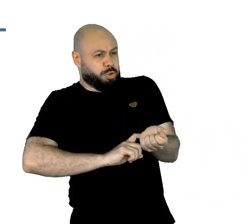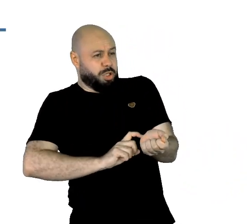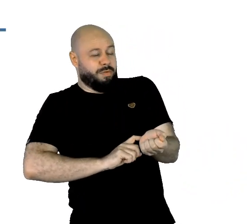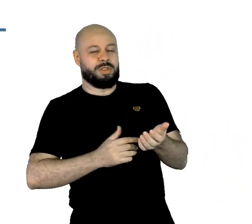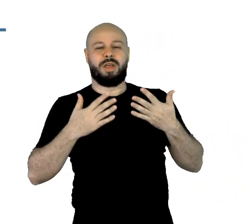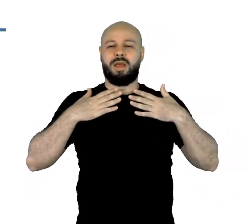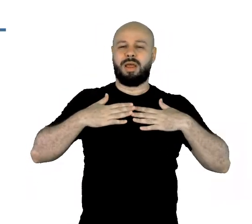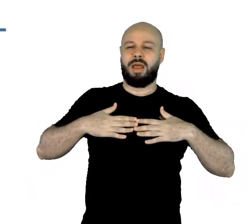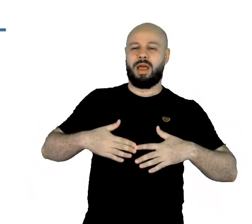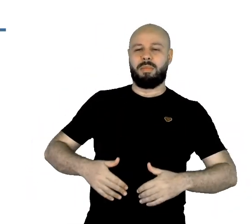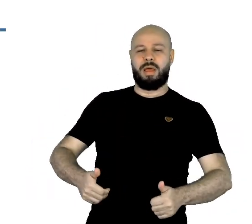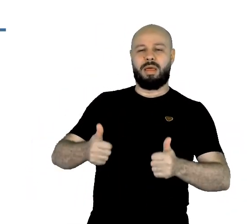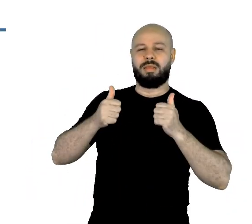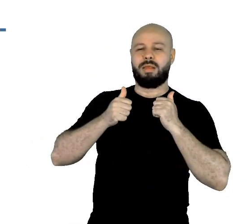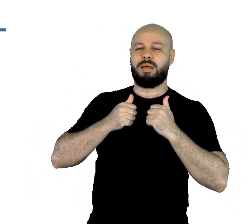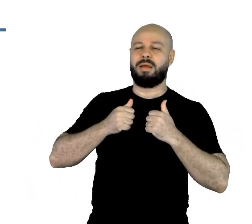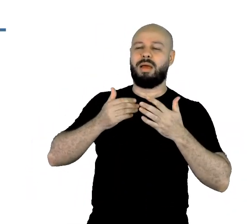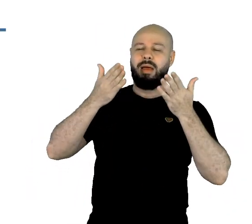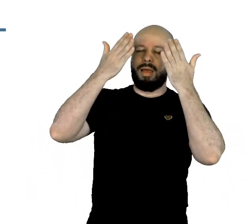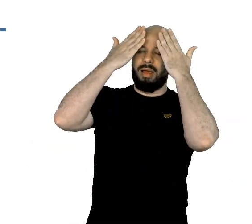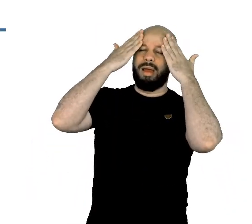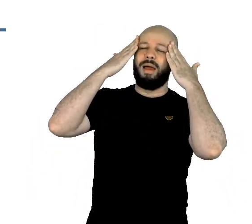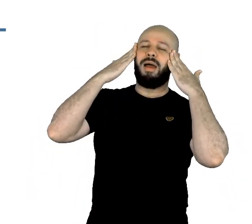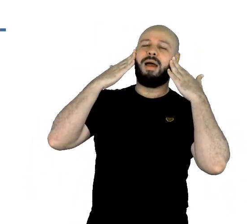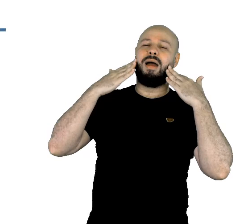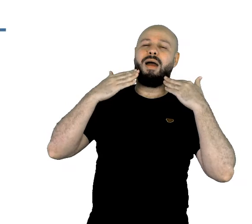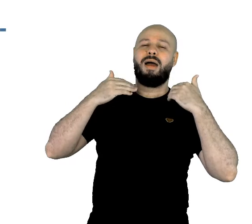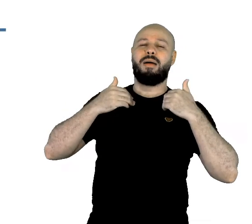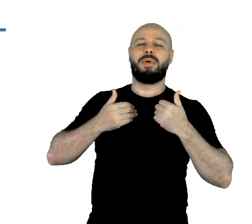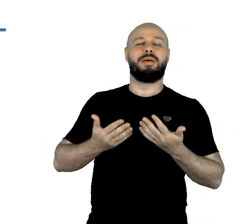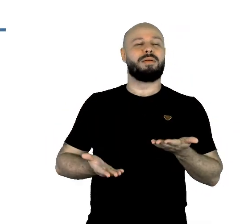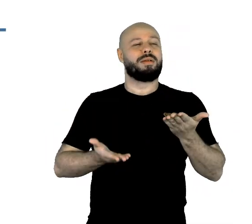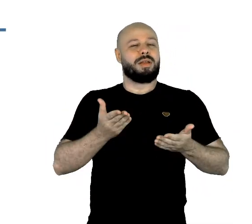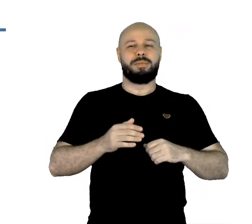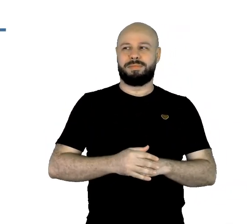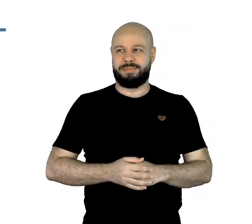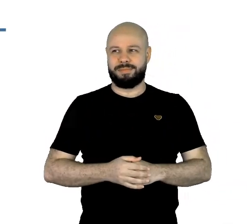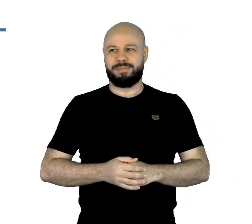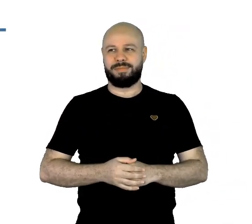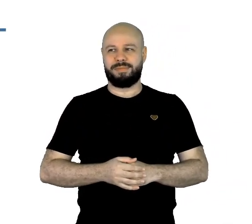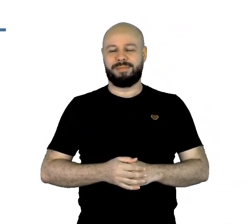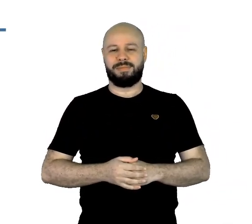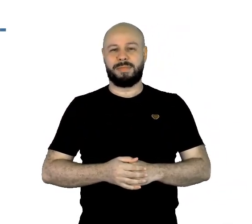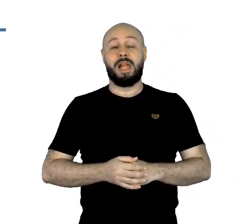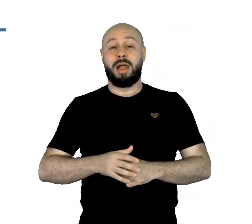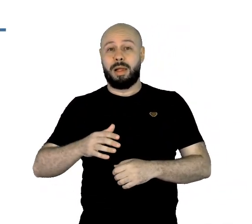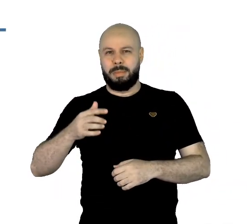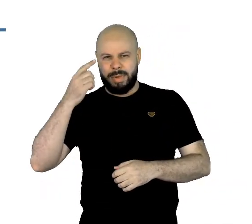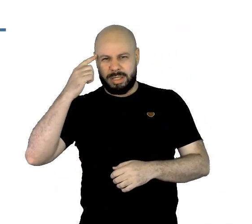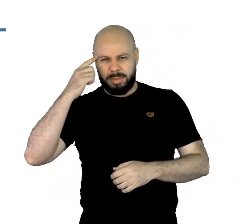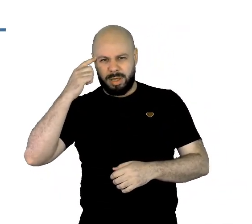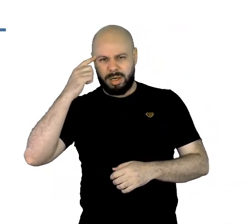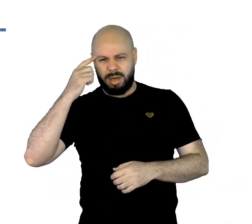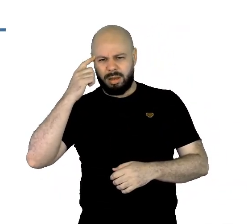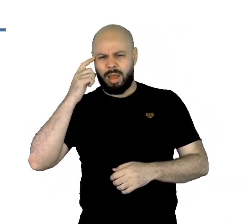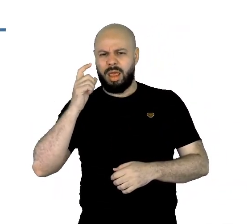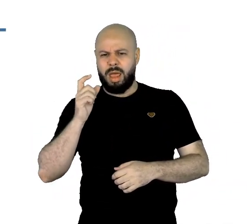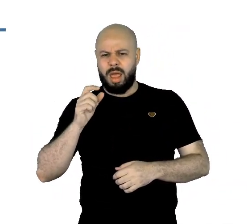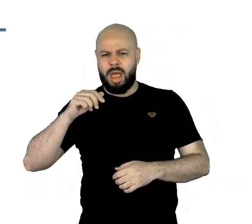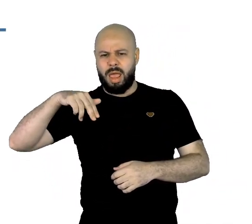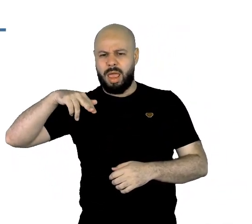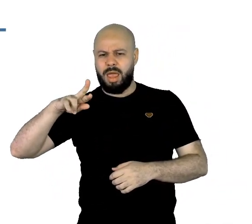calma, tranquila, serena, sossegada, equilibrada. Vocês perceberam que nervosa e